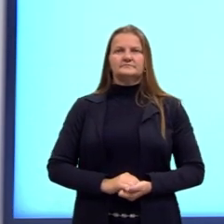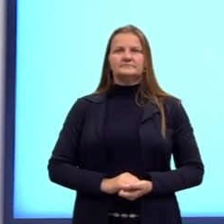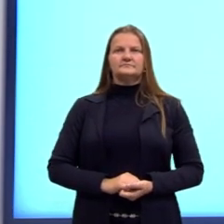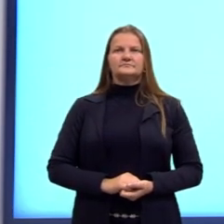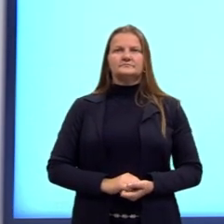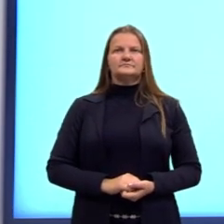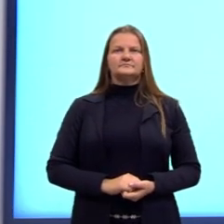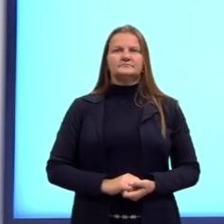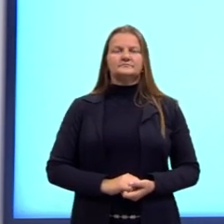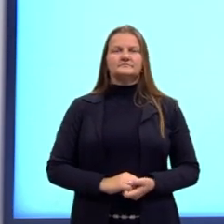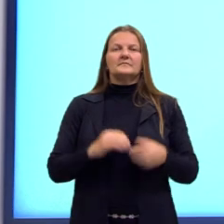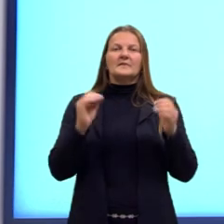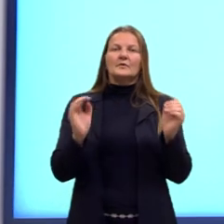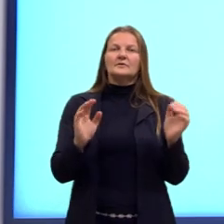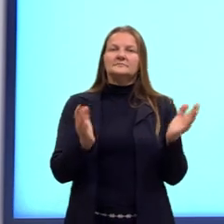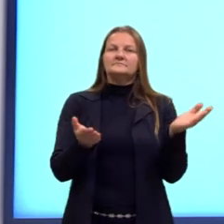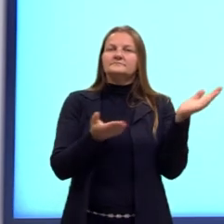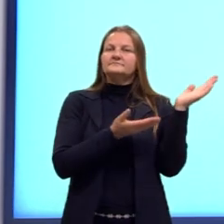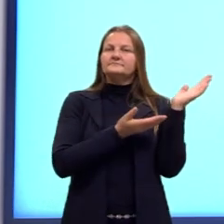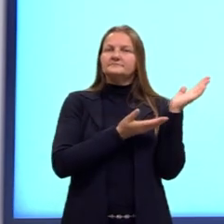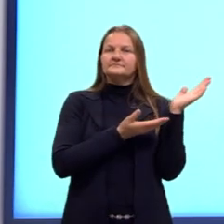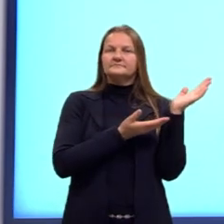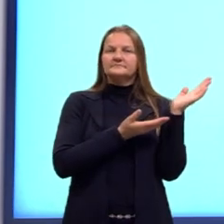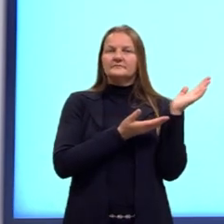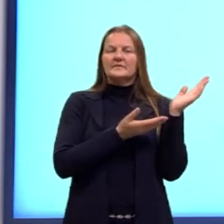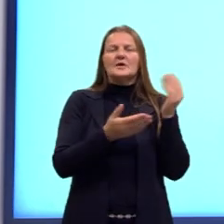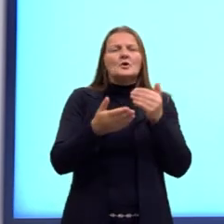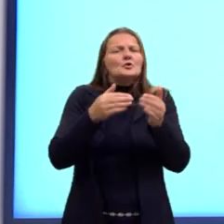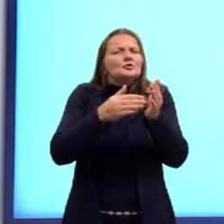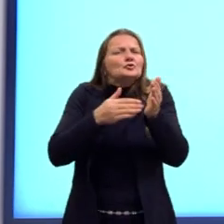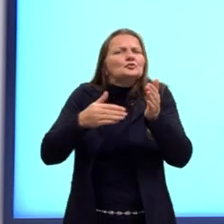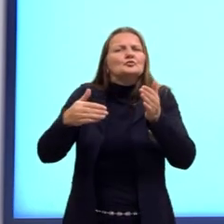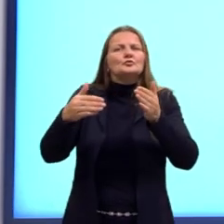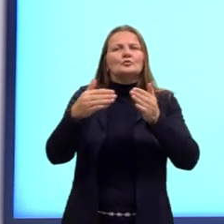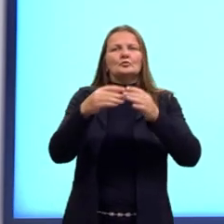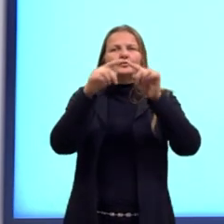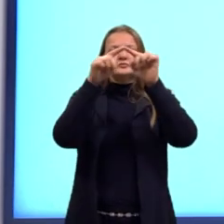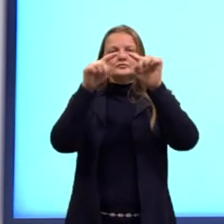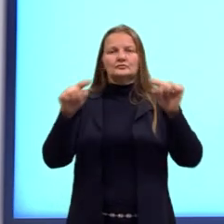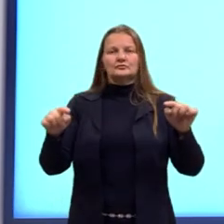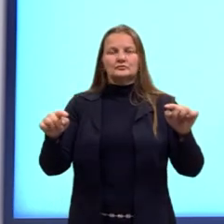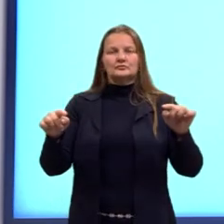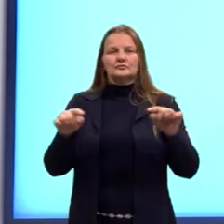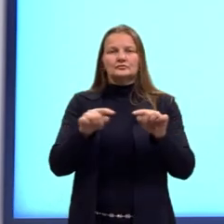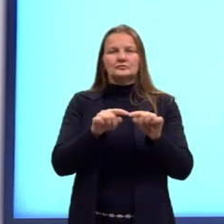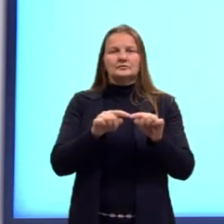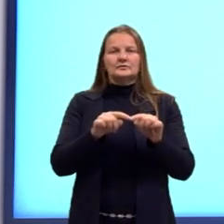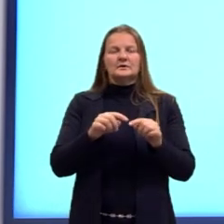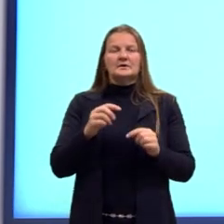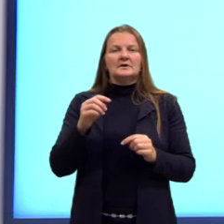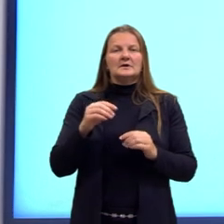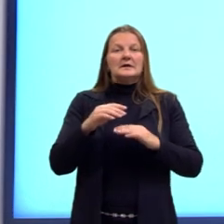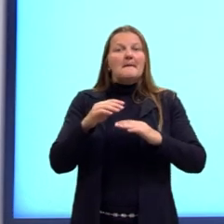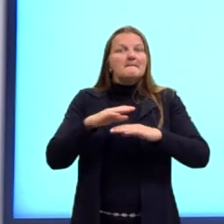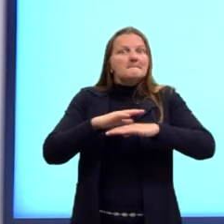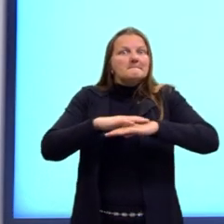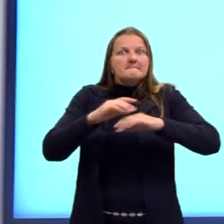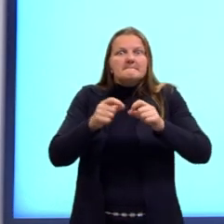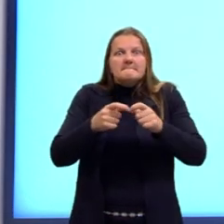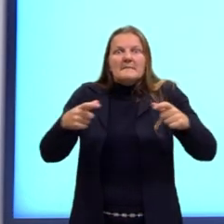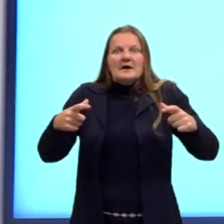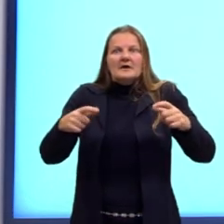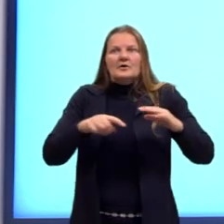e aqui então para todos os triângulos o maior lado se opõe ao maior ângulo e vice-versa